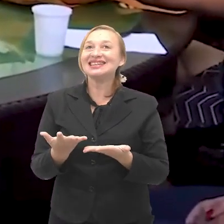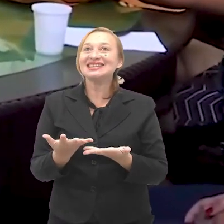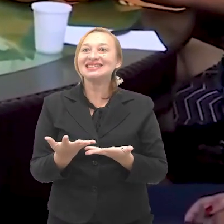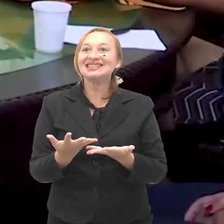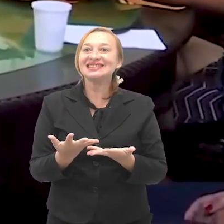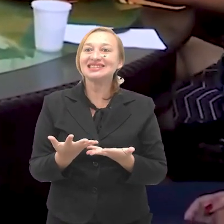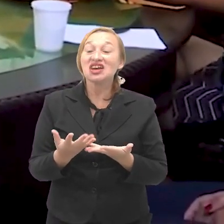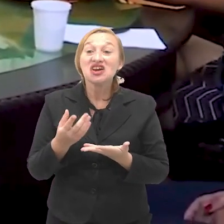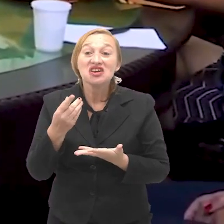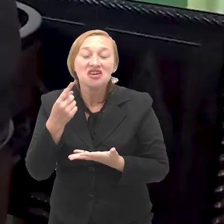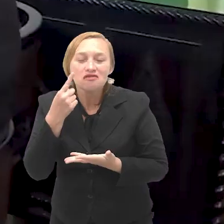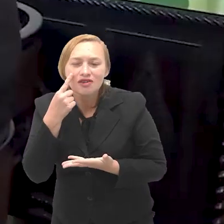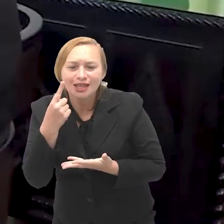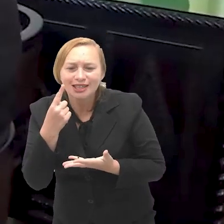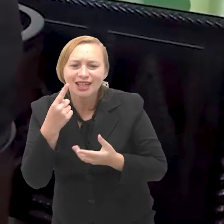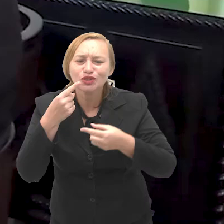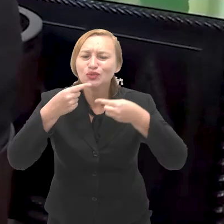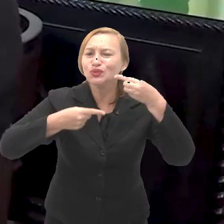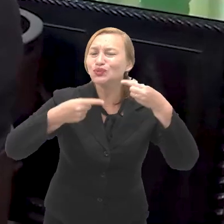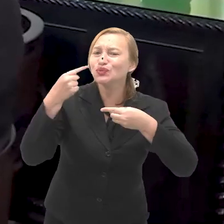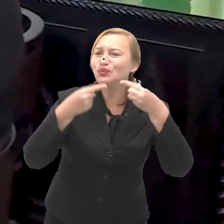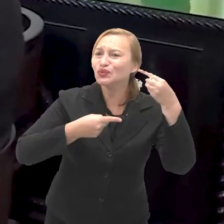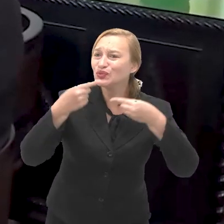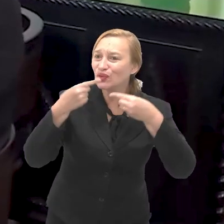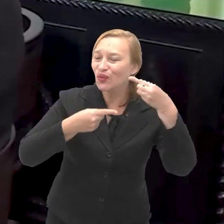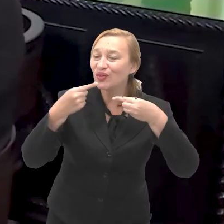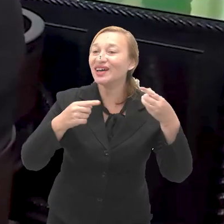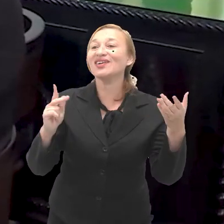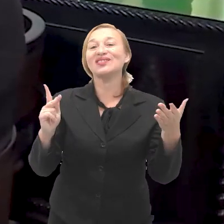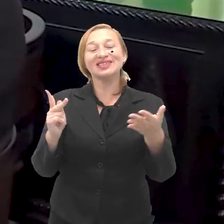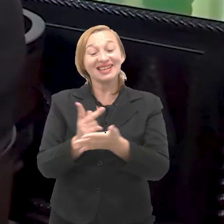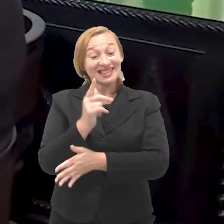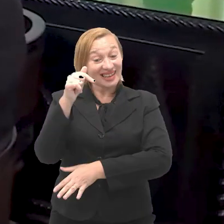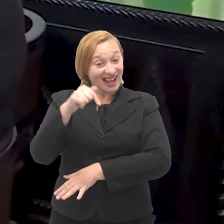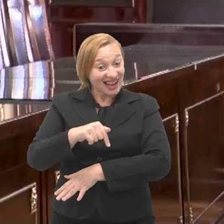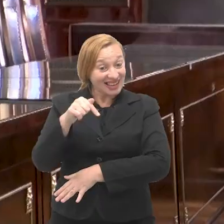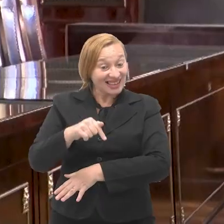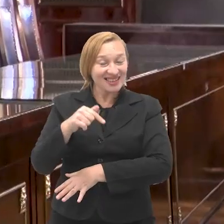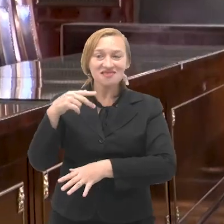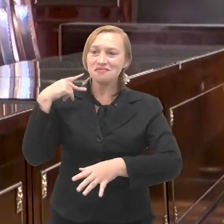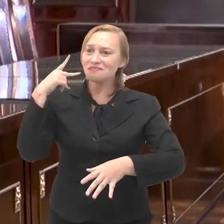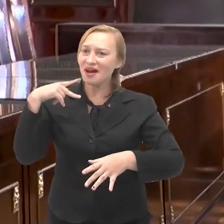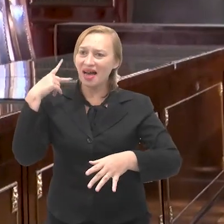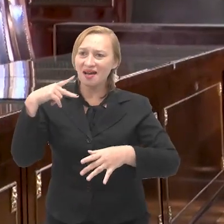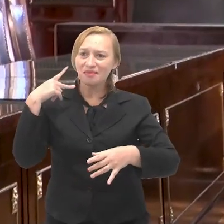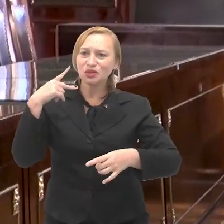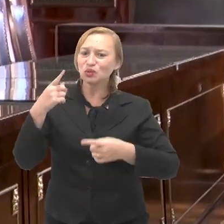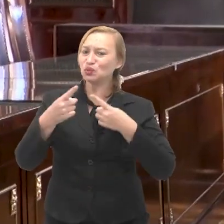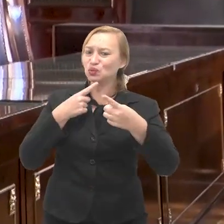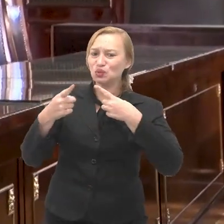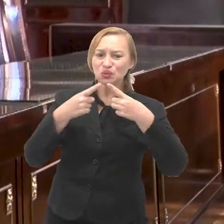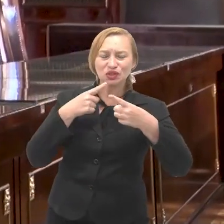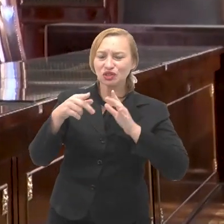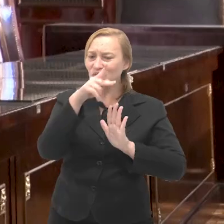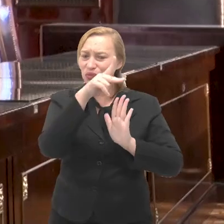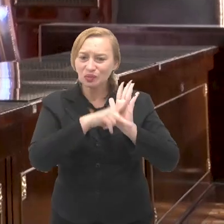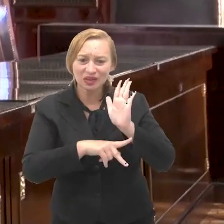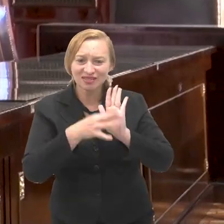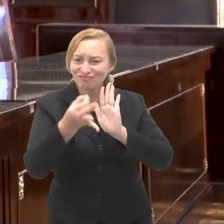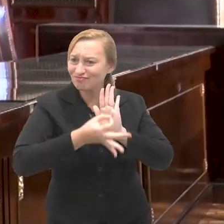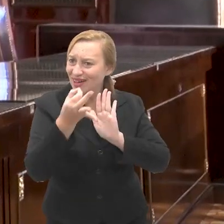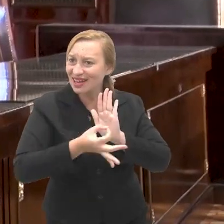audiências públicas, presenciando as discussões que aconteceram aqui entre os parlamentares sobre